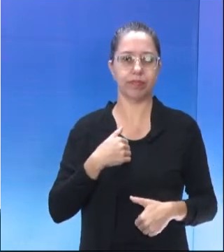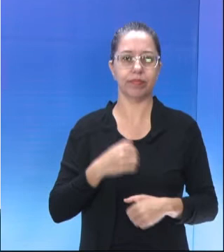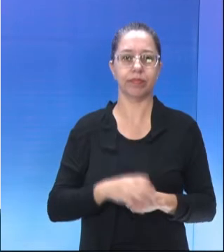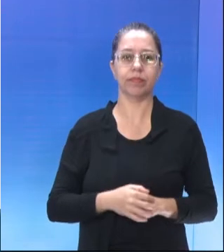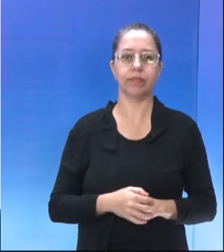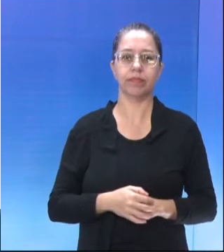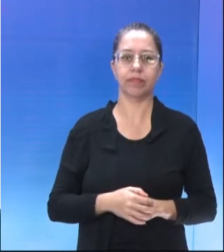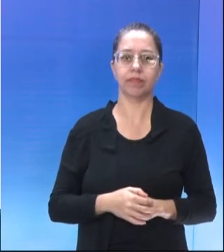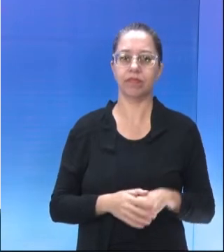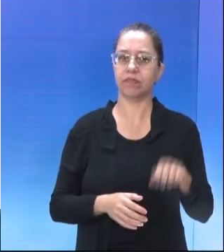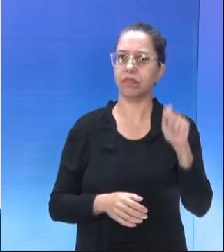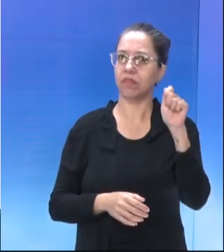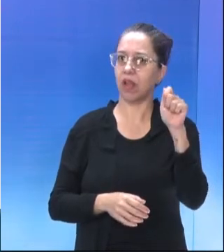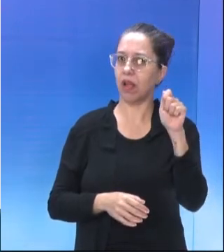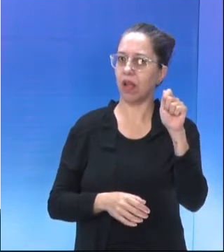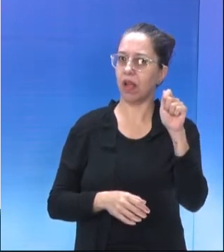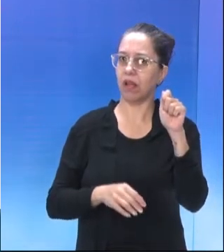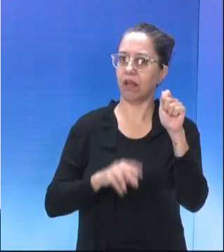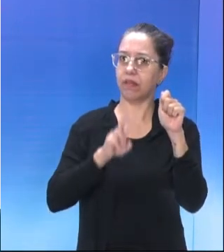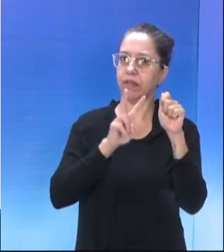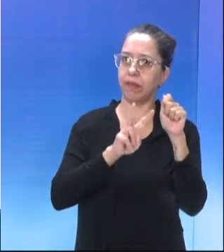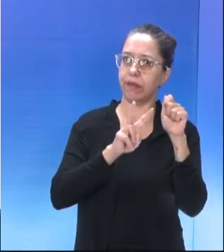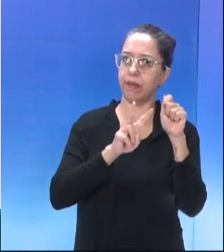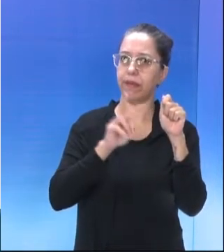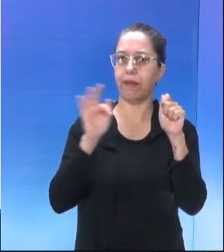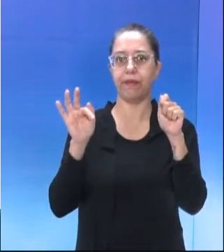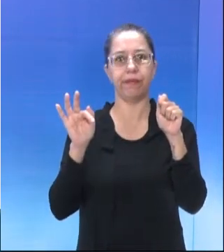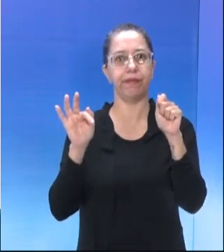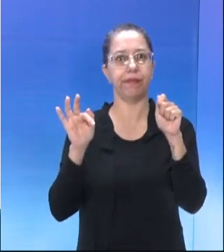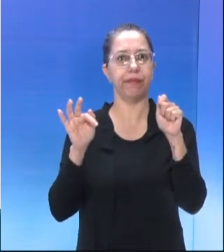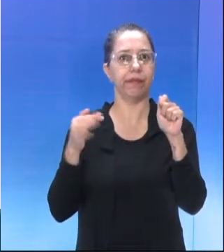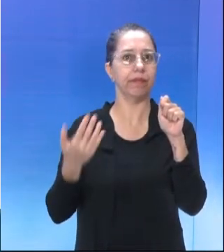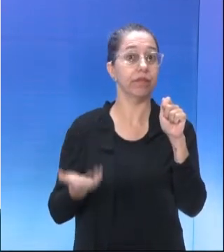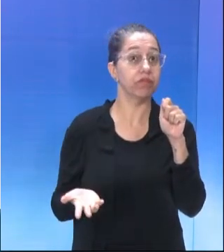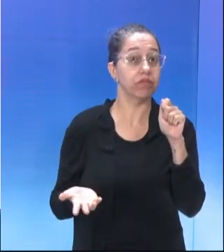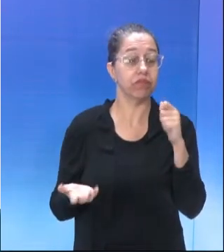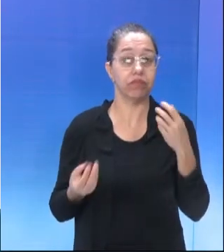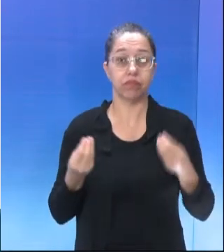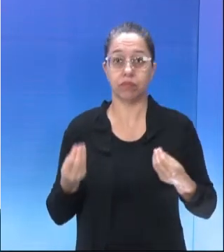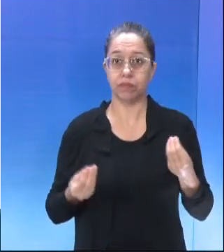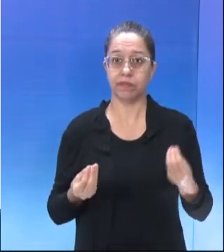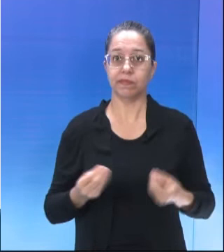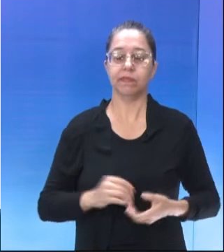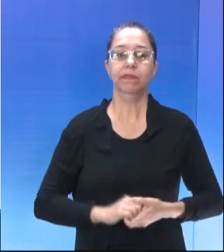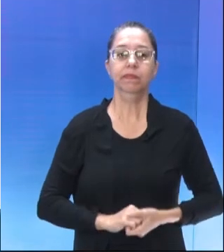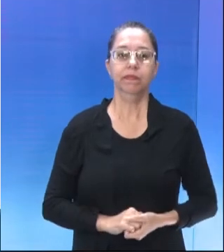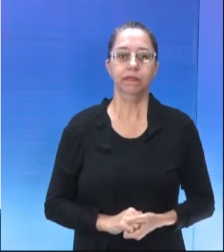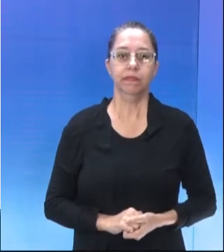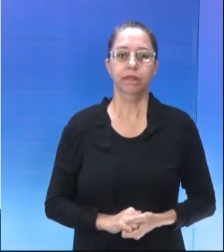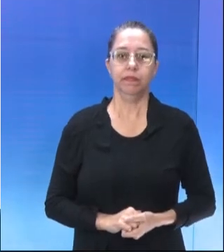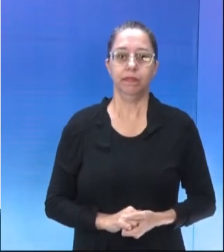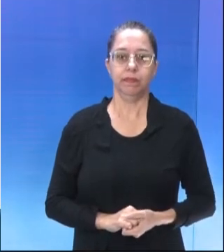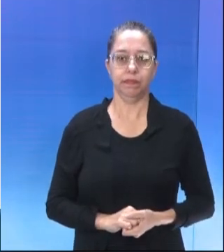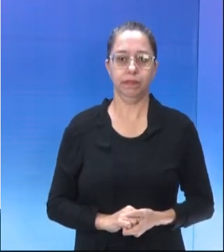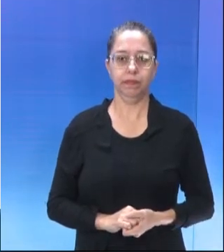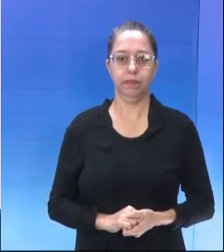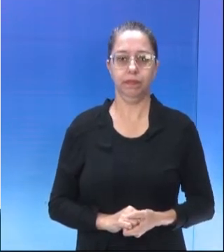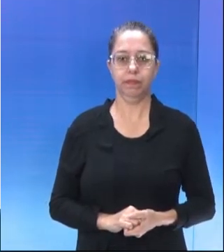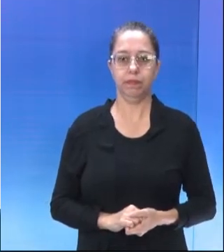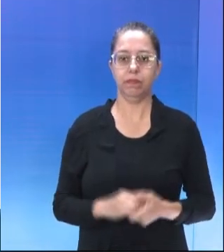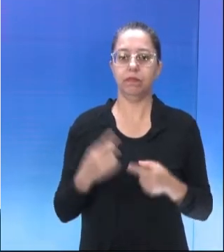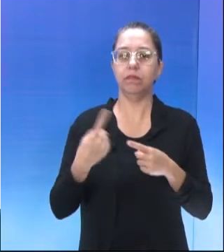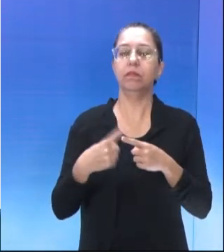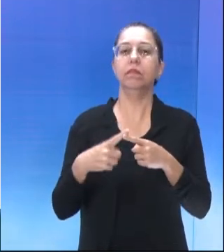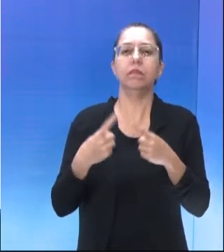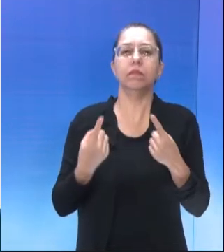aqui, ela é falsa ou é verdadeira? É distrator, gabarito, né? Como a gente fala. Então, olha só, por que ela é